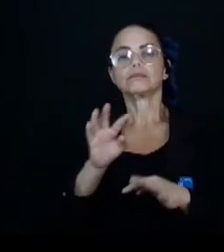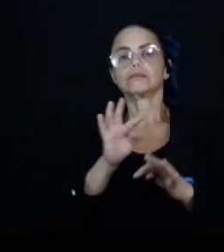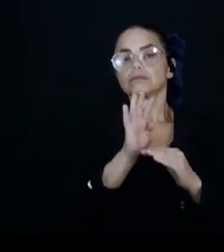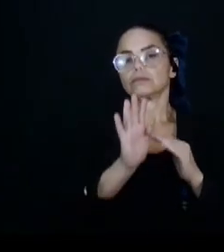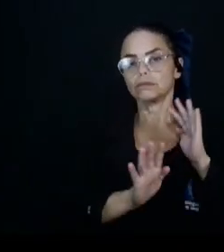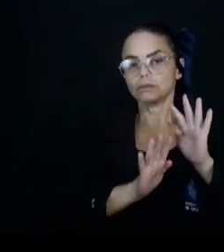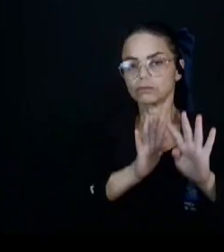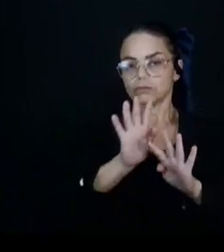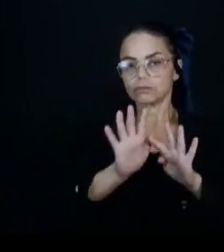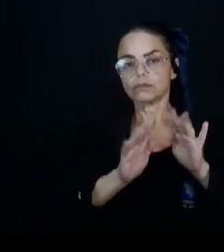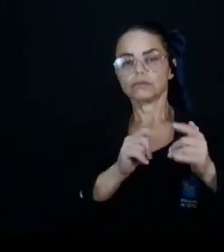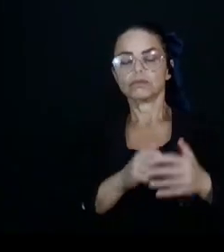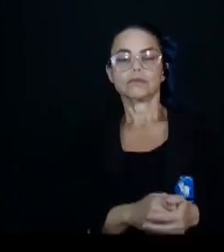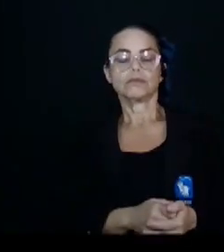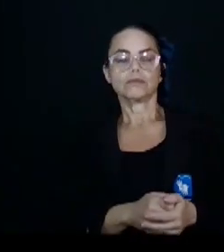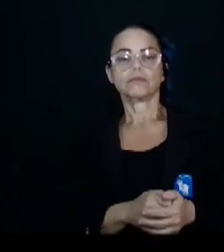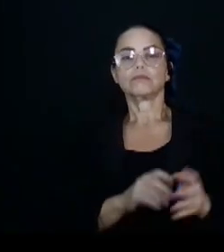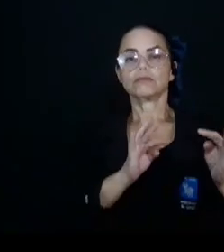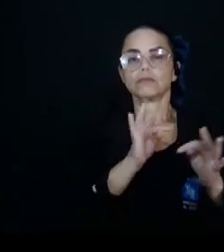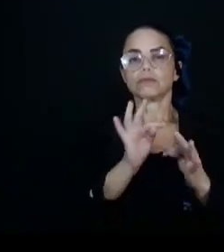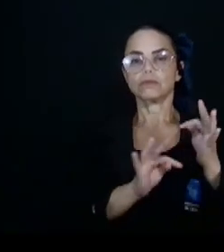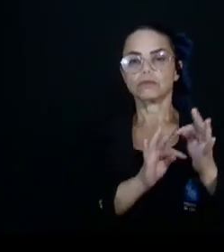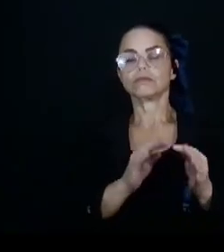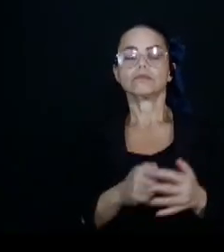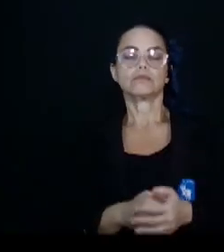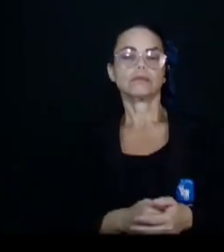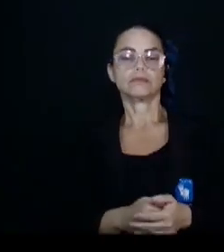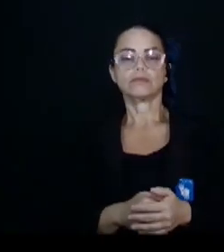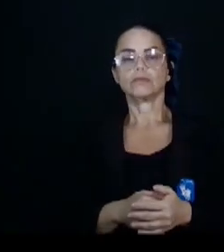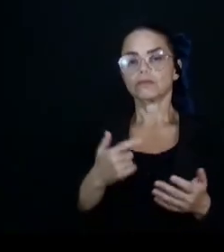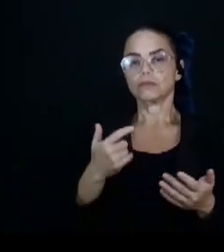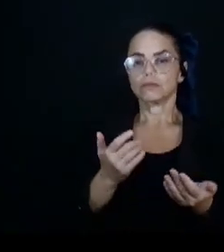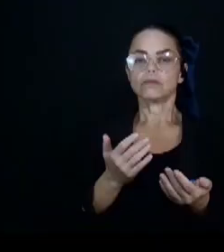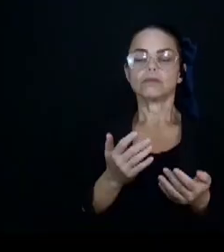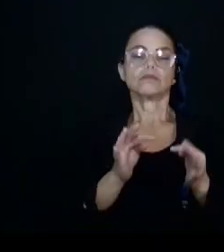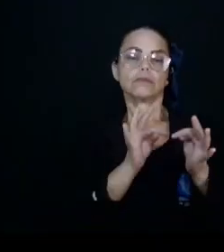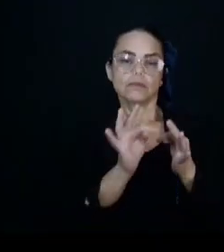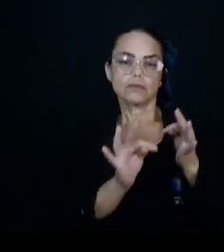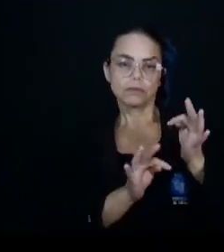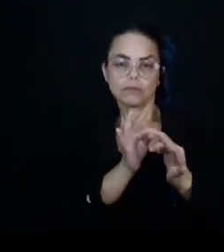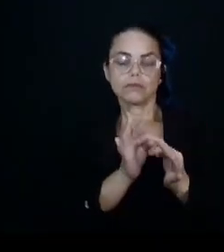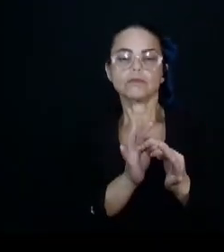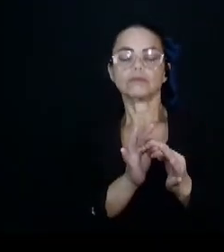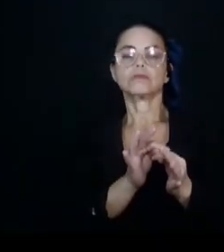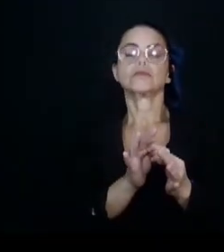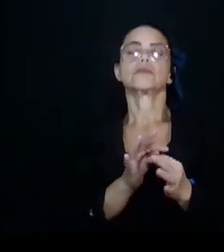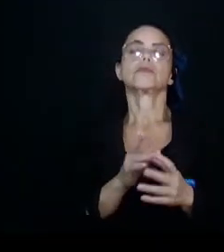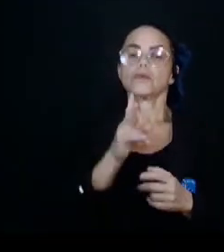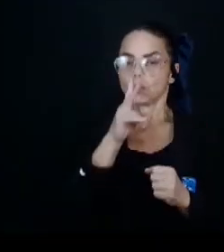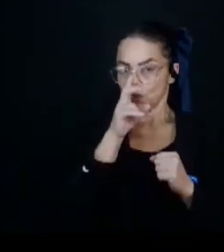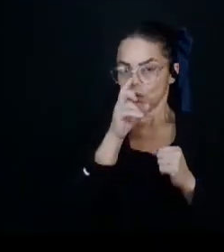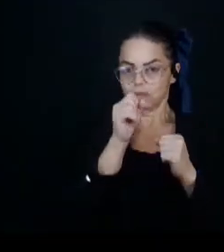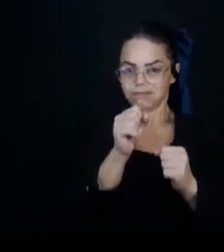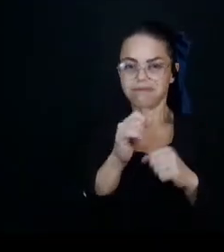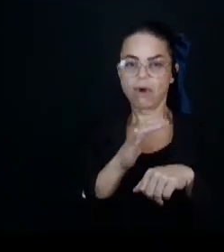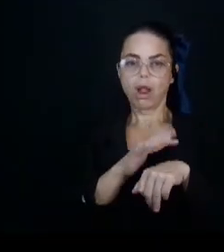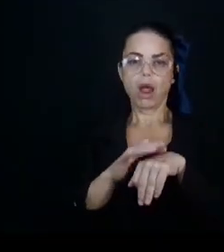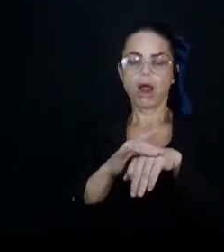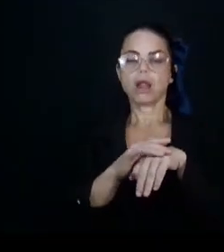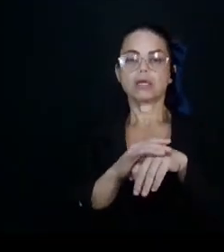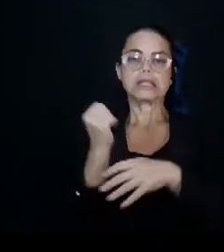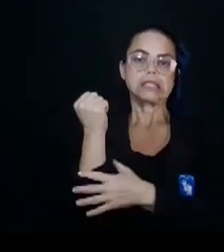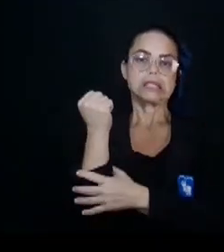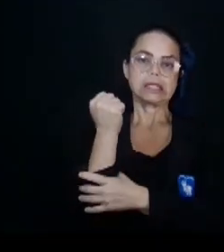do tratamento. Então, o tratamento, como eu falei, é um tratamento de alta intensidade, porque a doença é um pouco mais grave, então a gente tem os